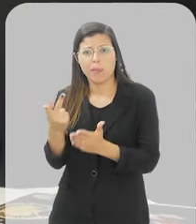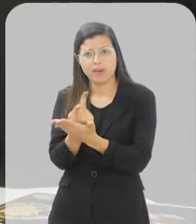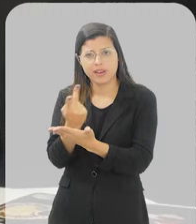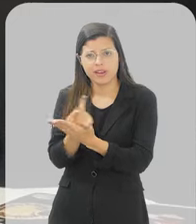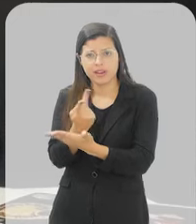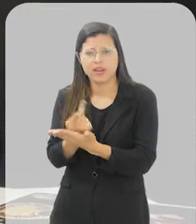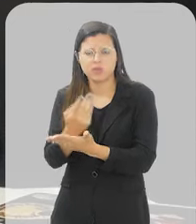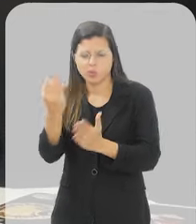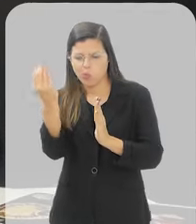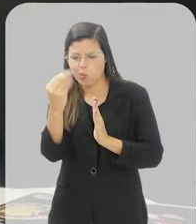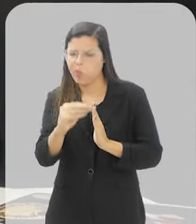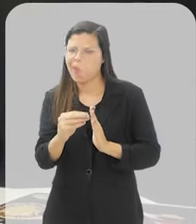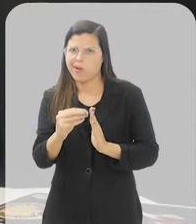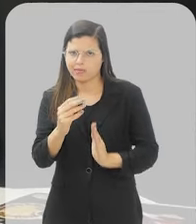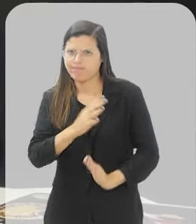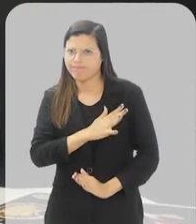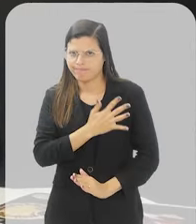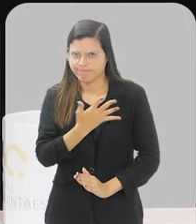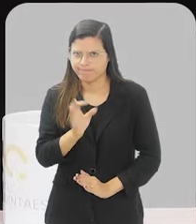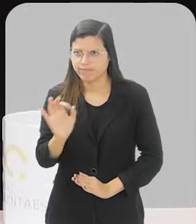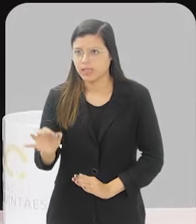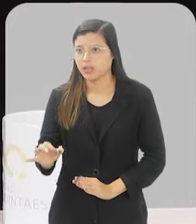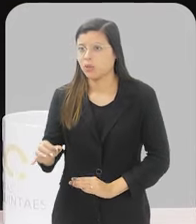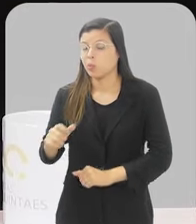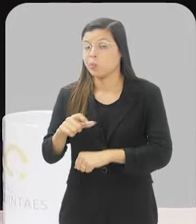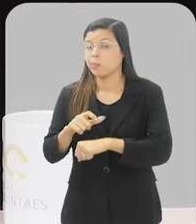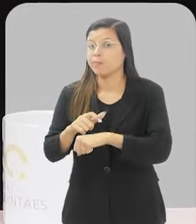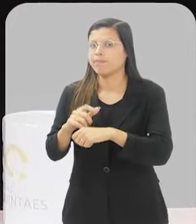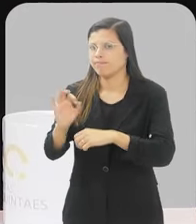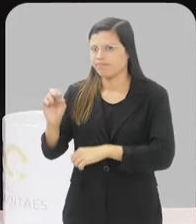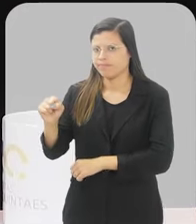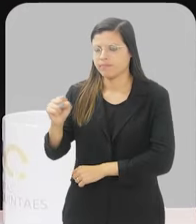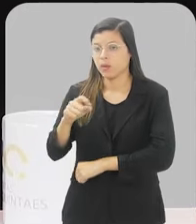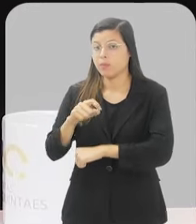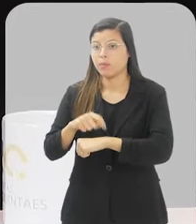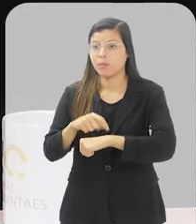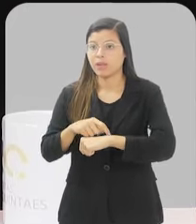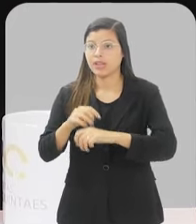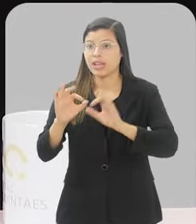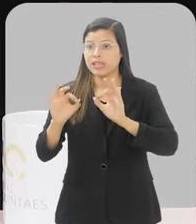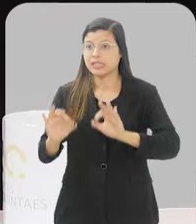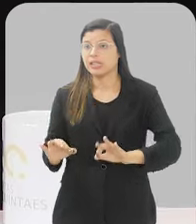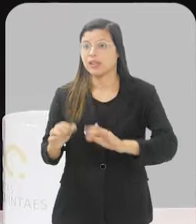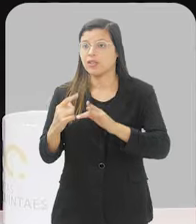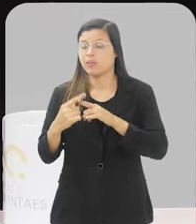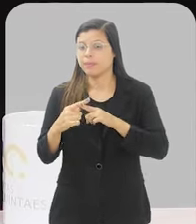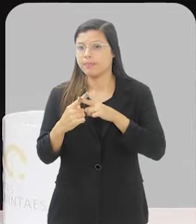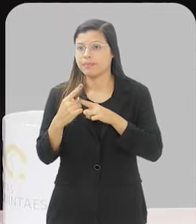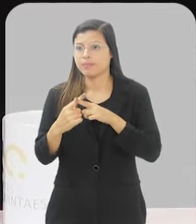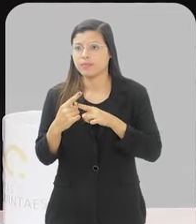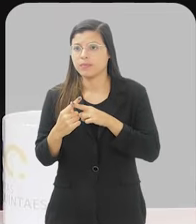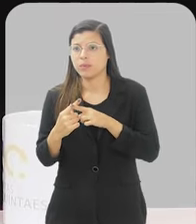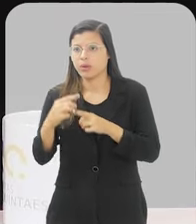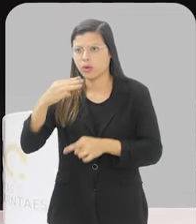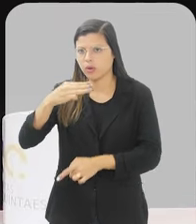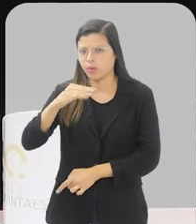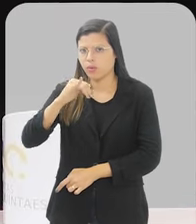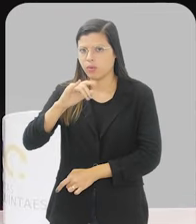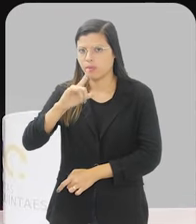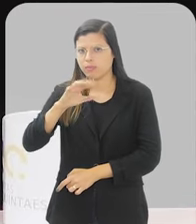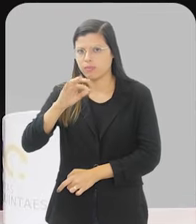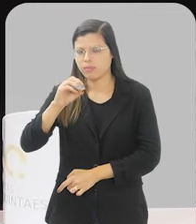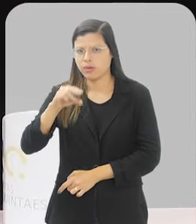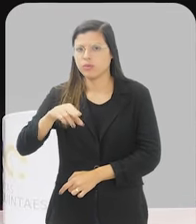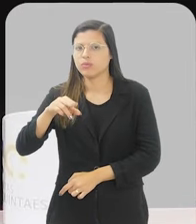Sim. Isso deve ser horrível, né? Sim. É, assim, no momento, assim, a gente tem, eles têm acertado porque nós temos o